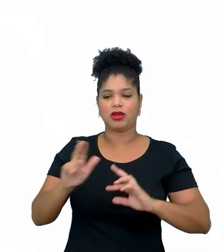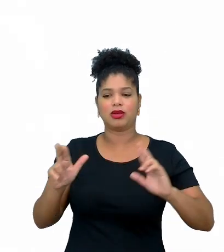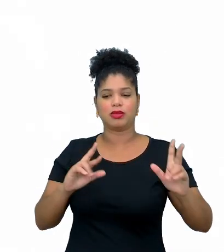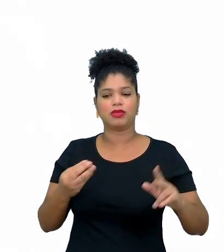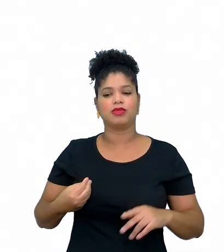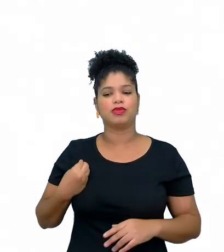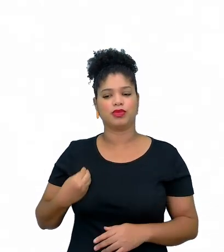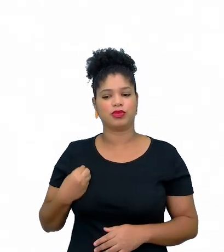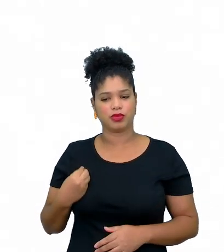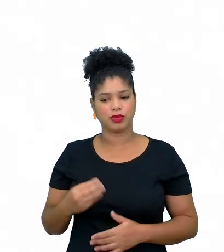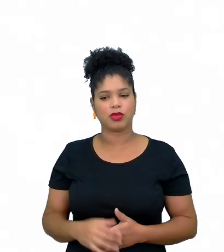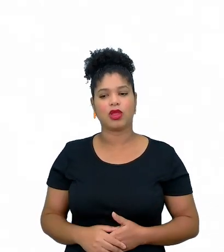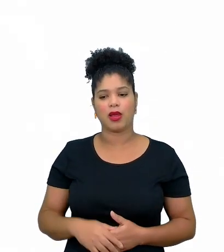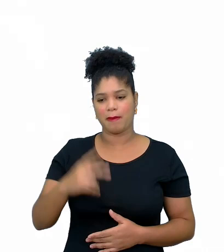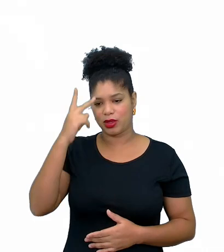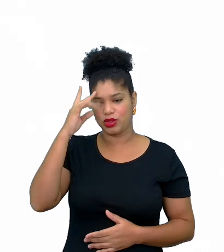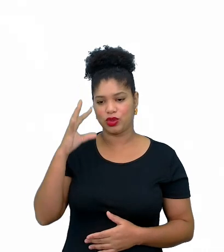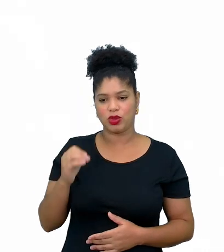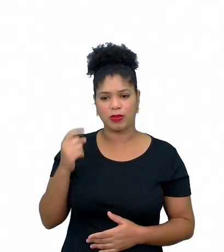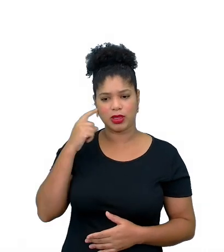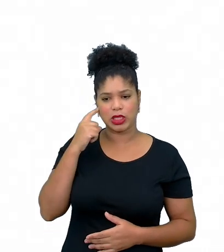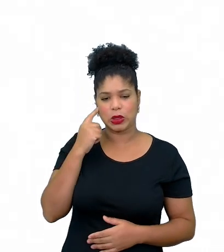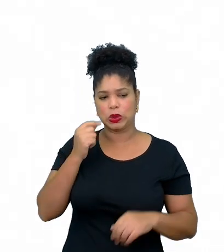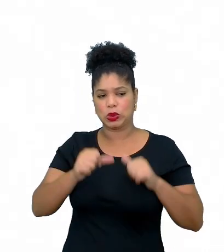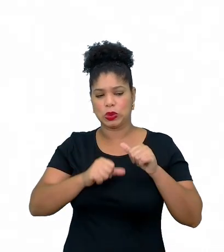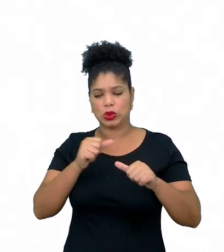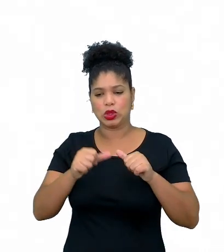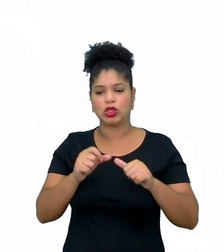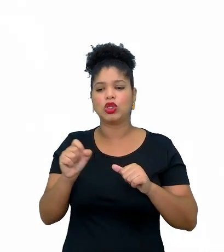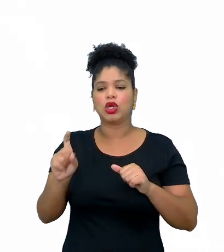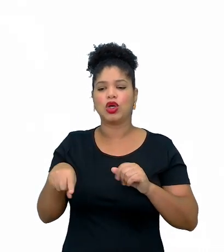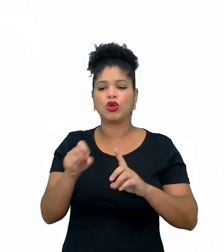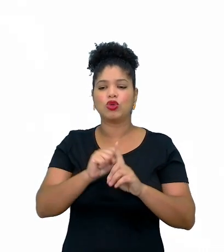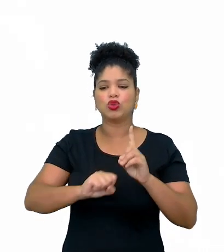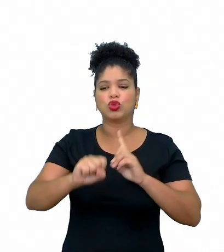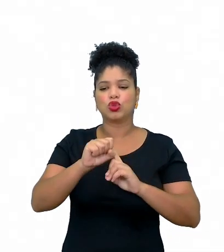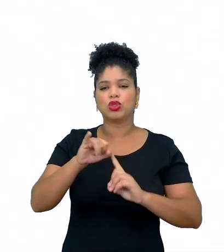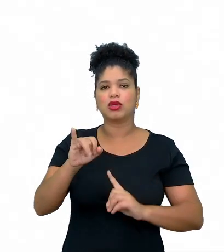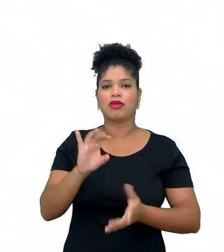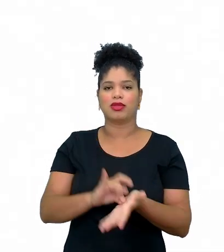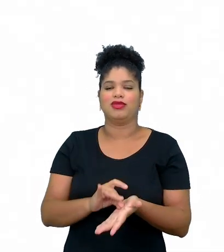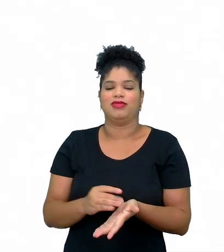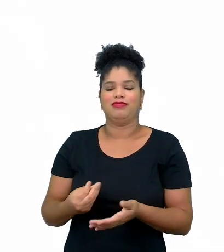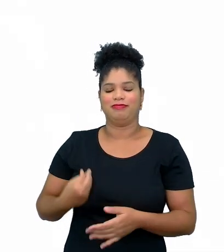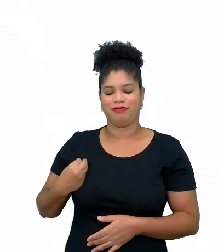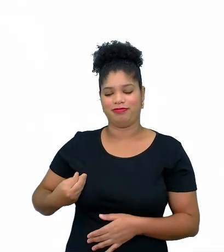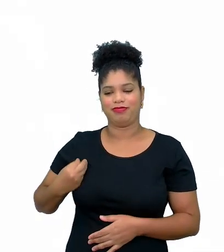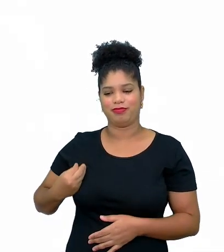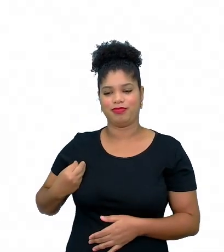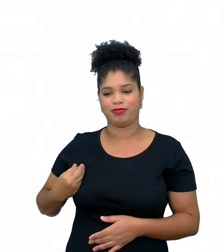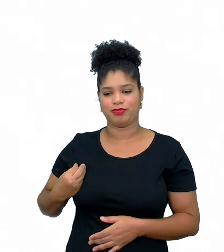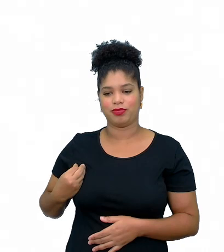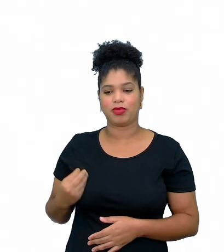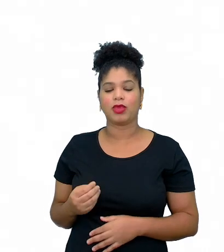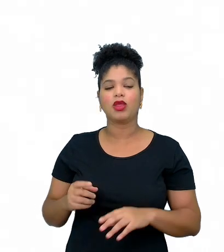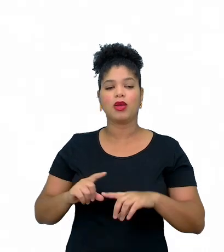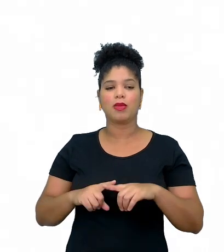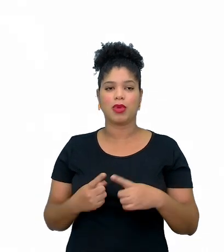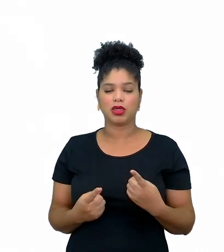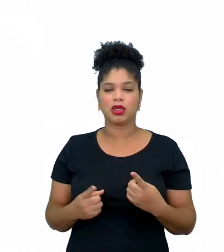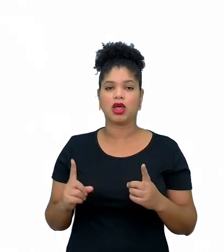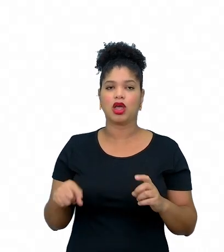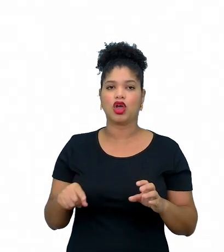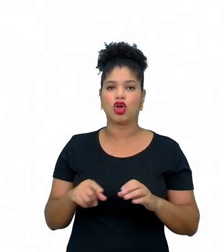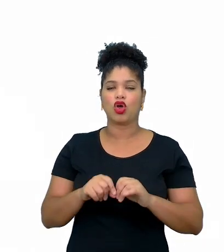diferente, algo que provoca alguma mudança social, se realmente fosse verdadeiro, mas que é compartilhado,